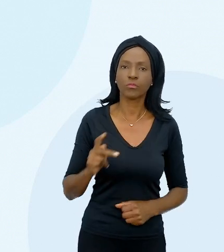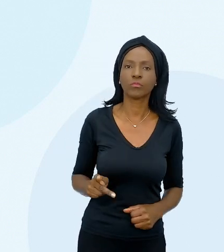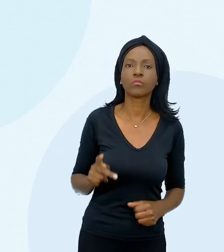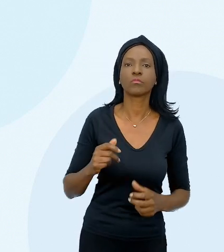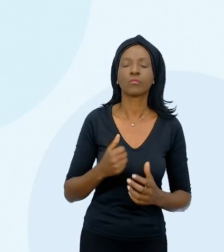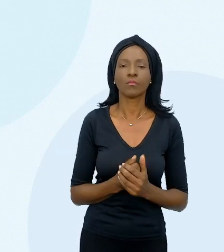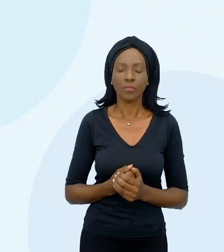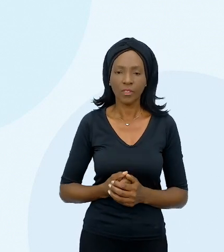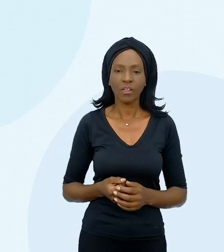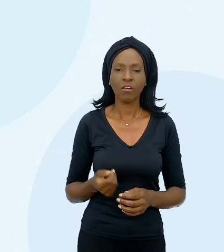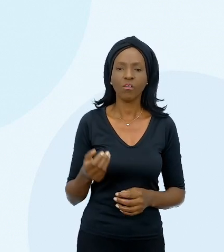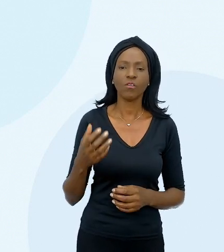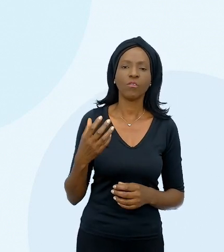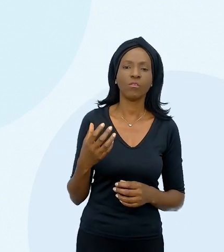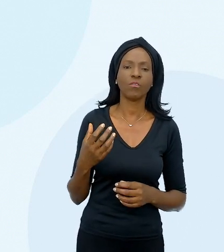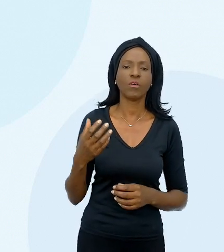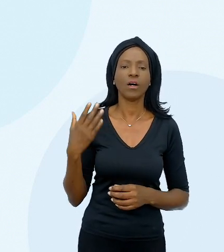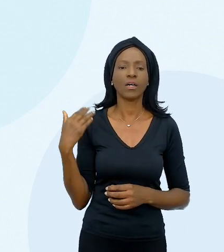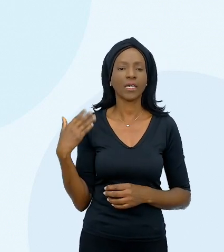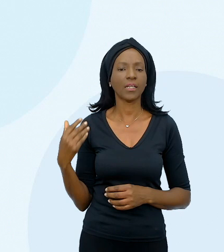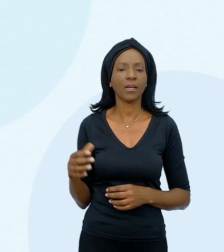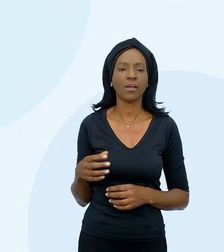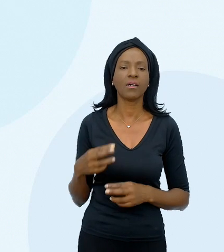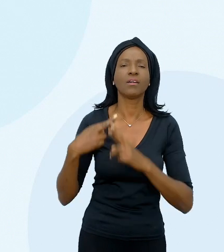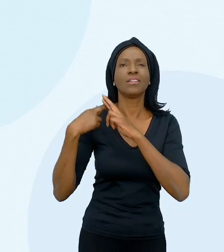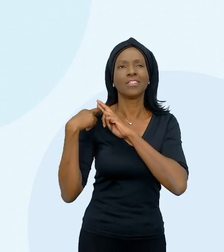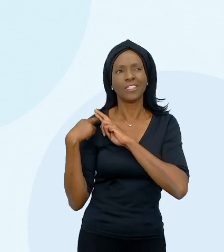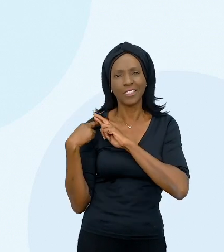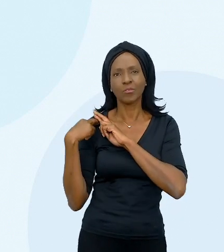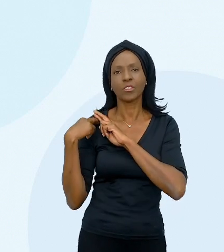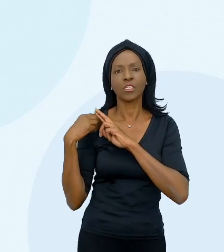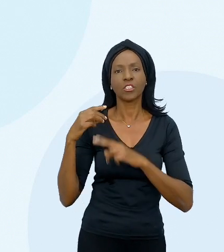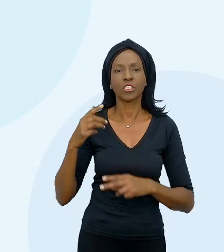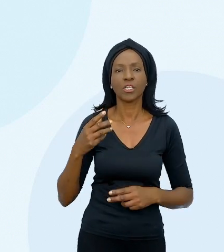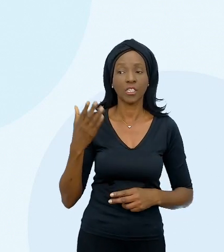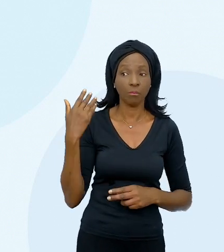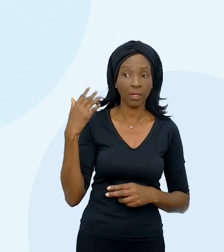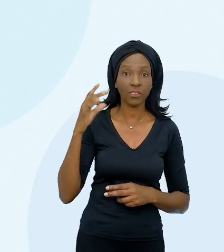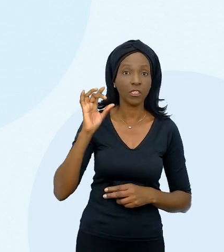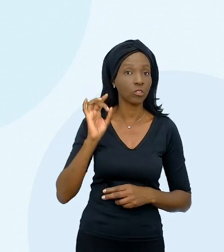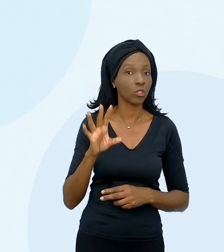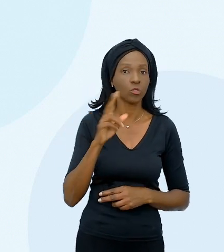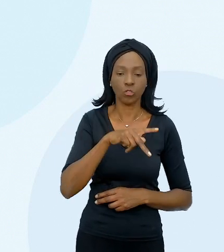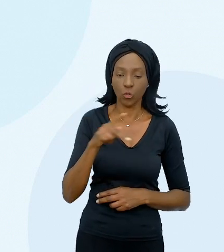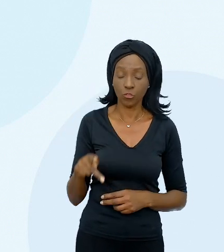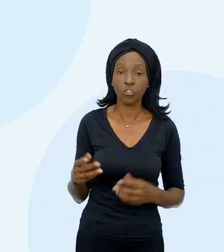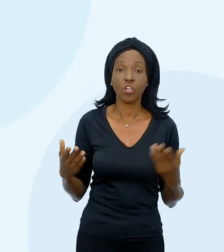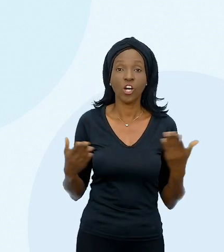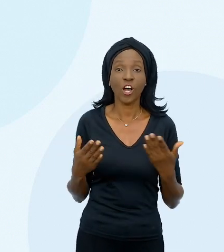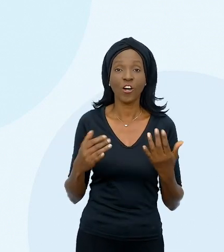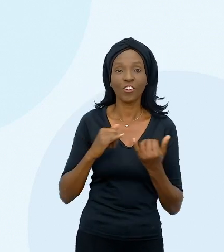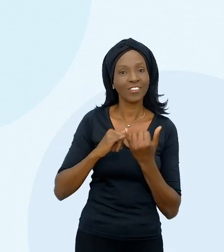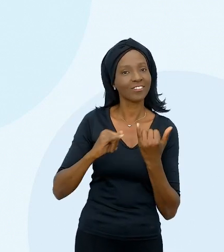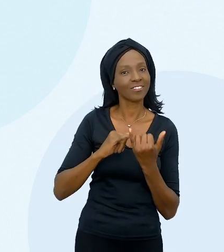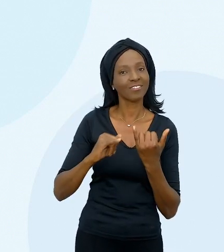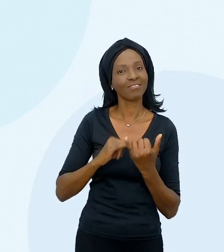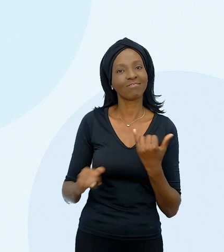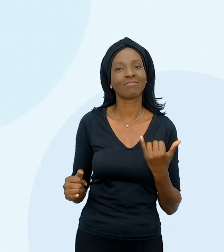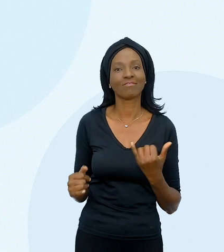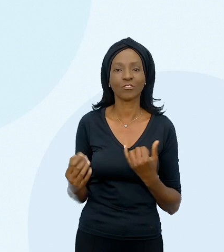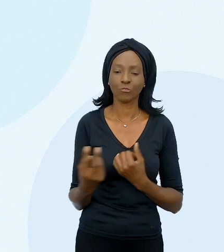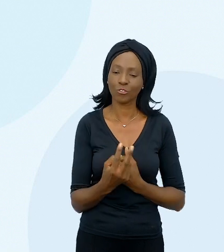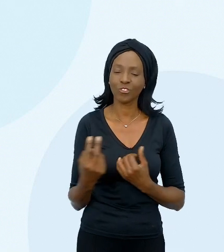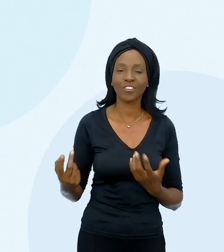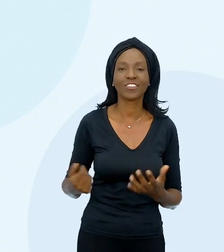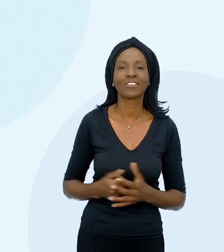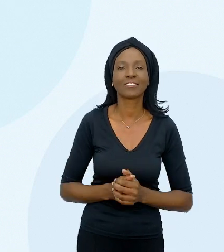estava só de responsabilidade por parte do professor, agora passa a ser compartilhada. Exatamente.